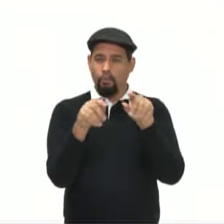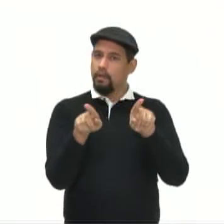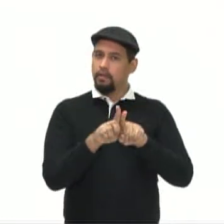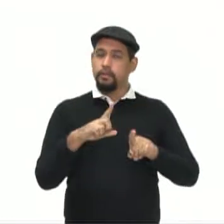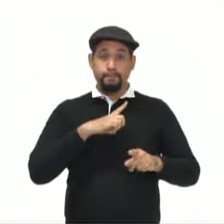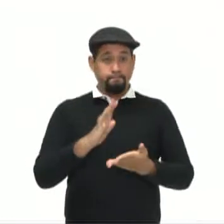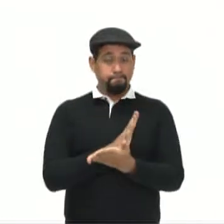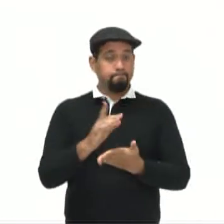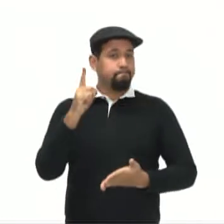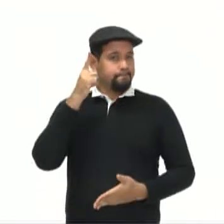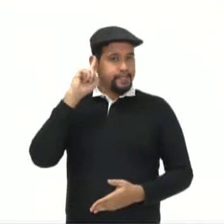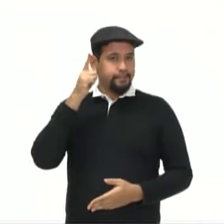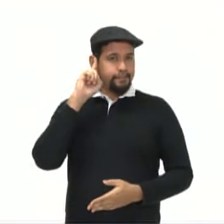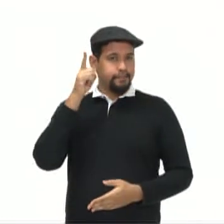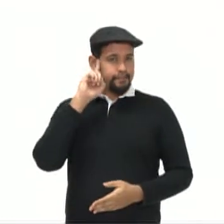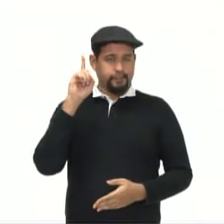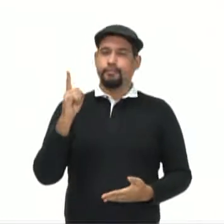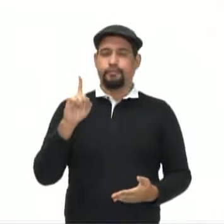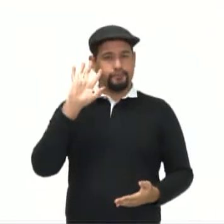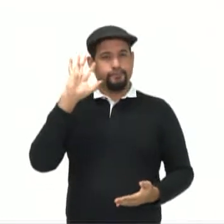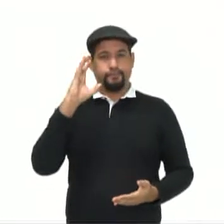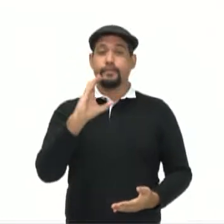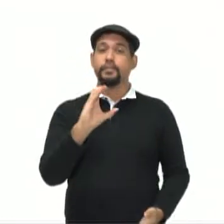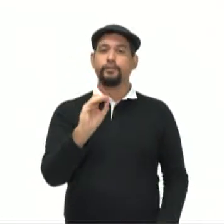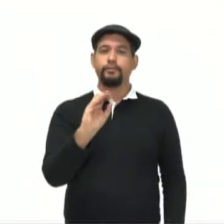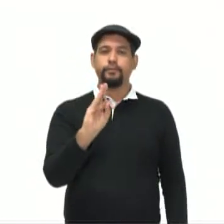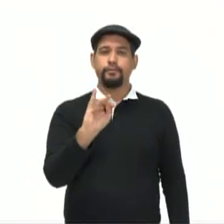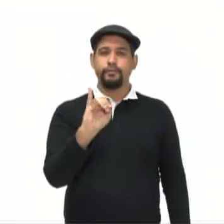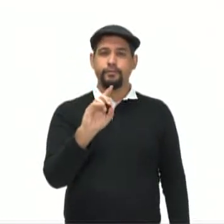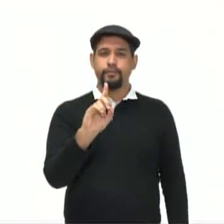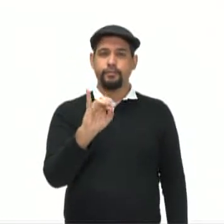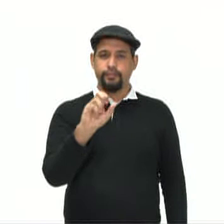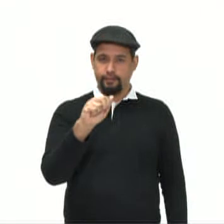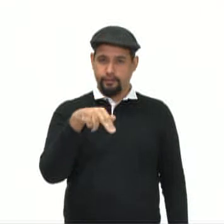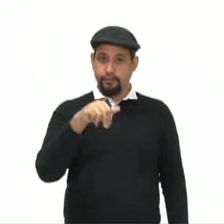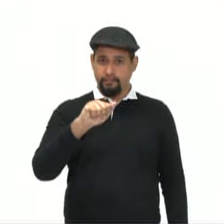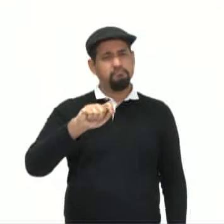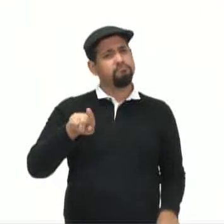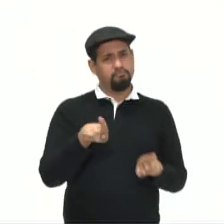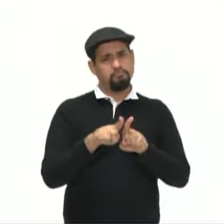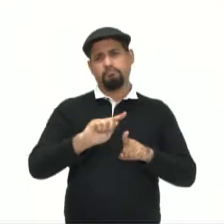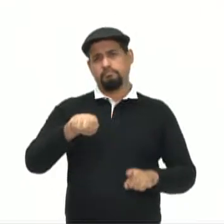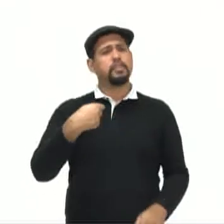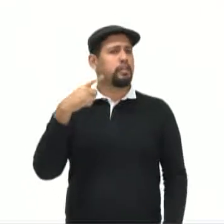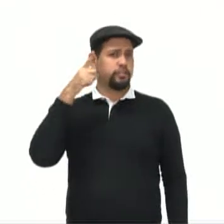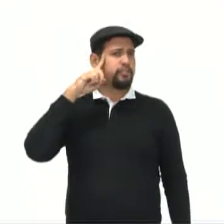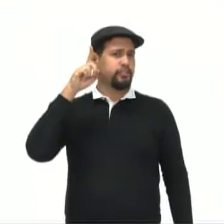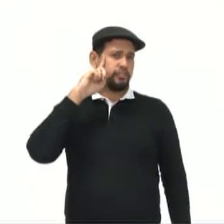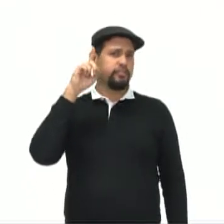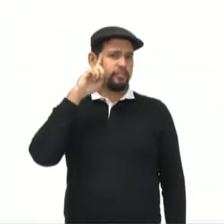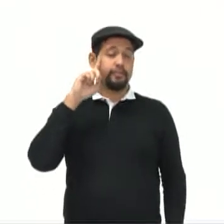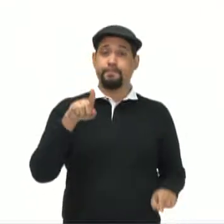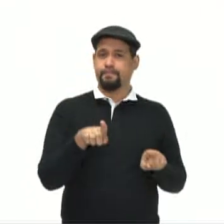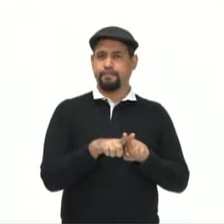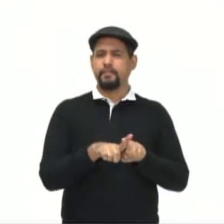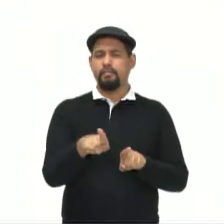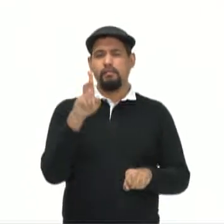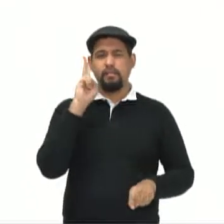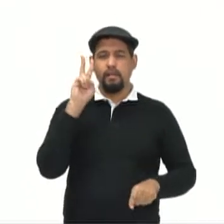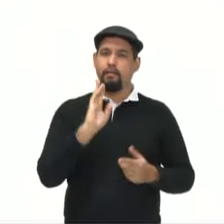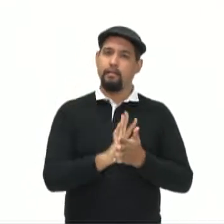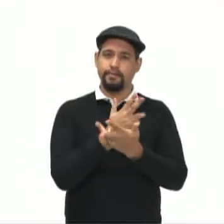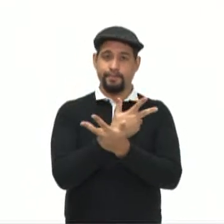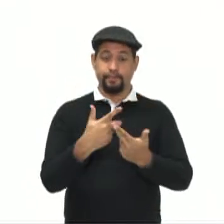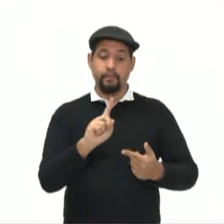situação cotidiana, ou seja, do dia a dia, muito provavelmente você vai lembrar de alguma. A crônica que leremos tem